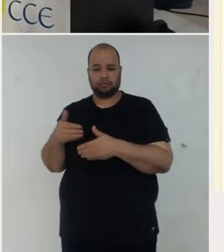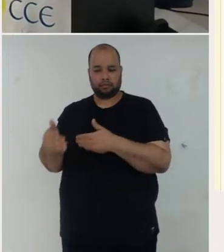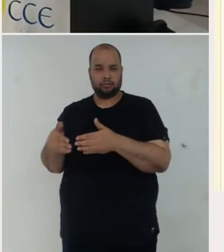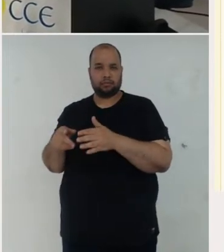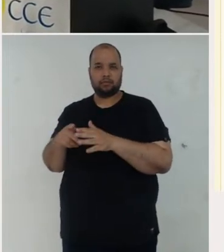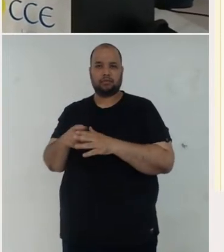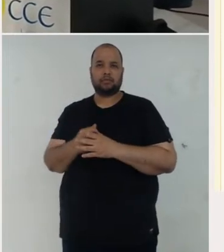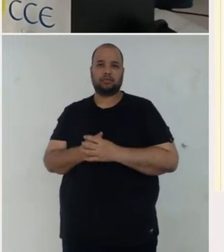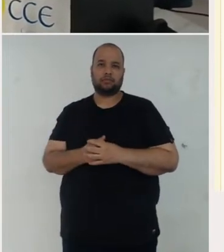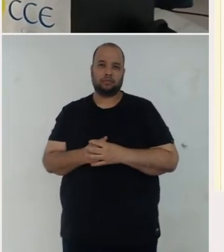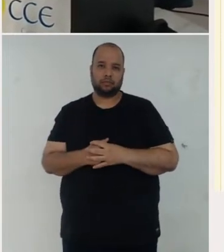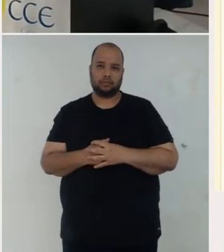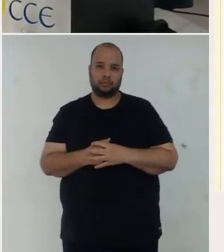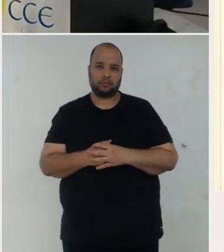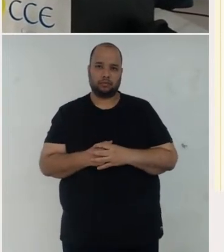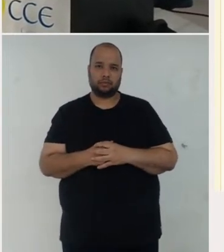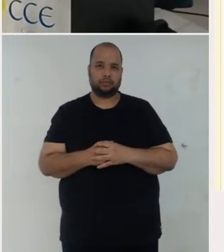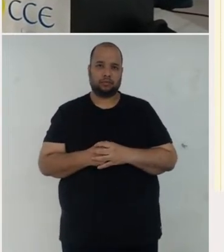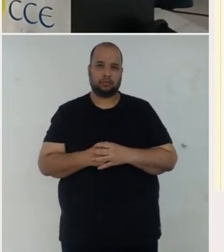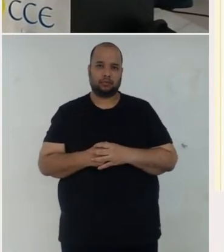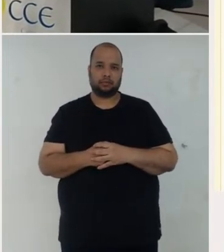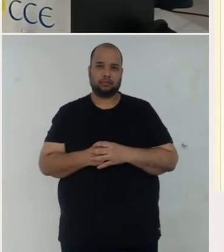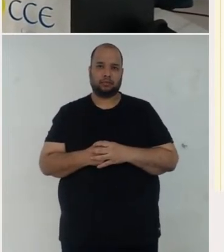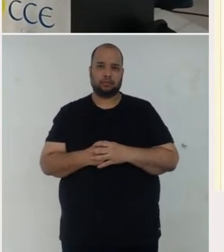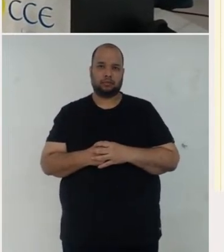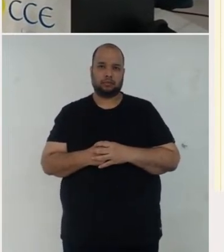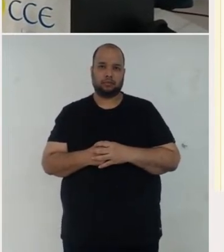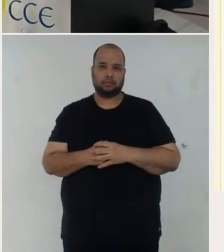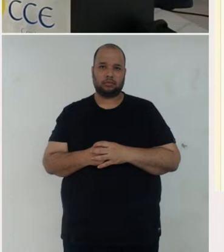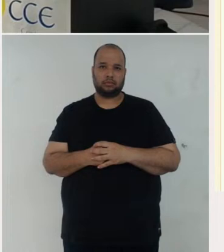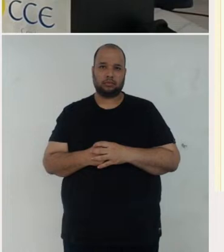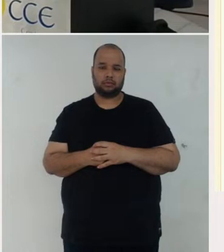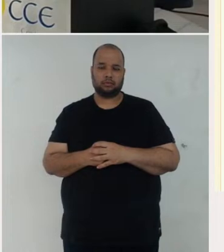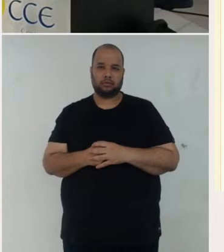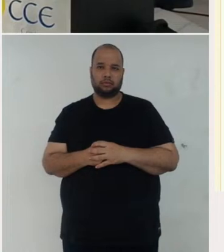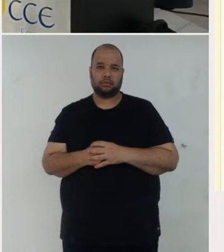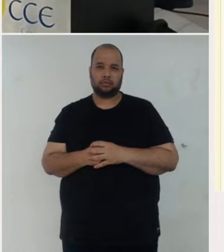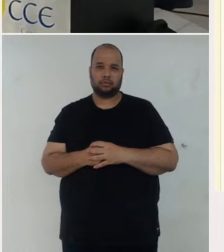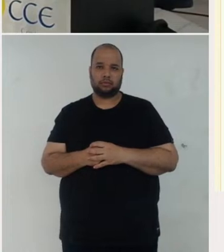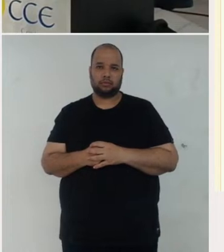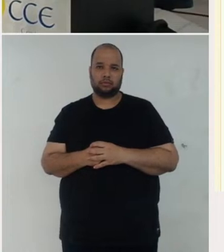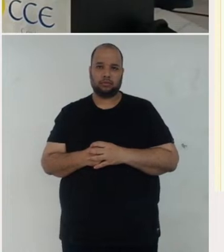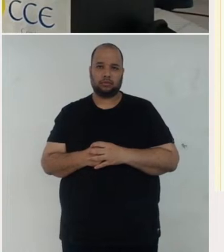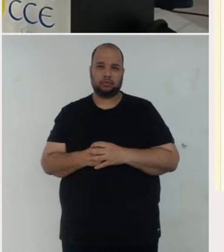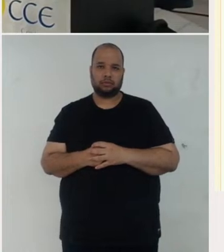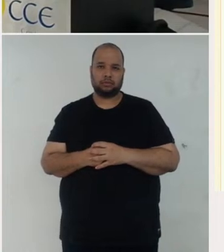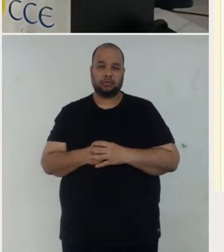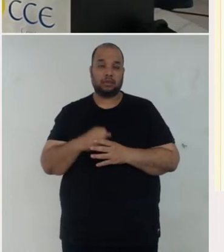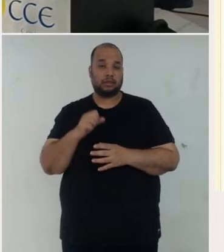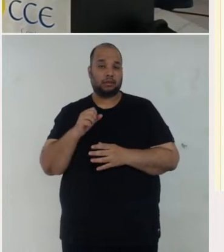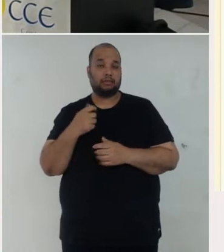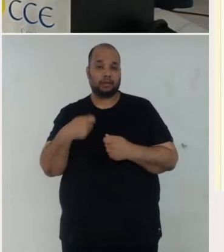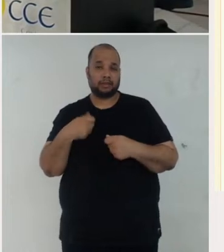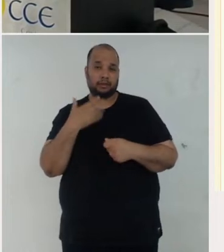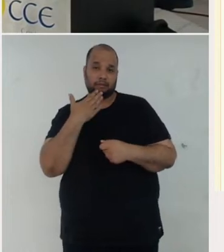fazer. Pedir, né? Se a gente não pedir, não vai ganhar. Não vai cair do céu.